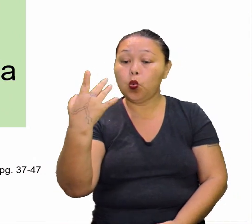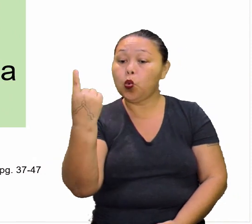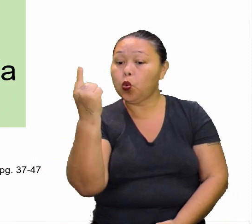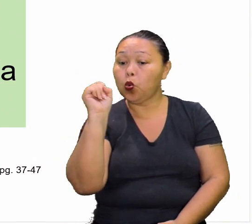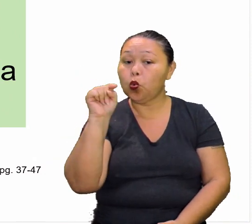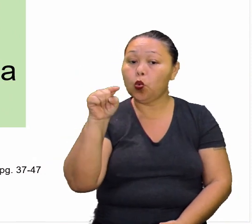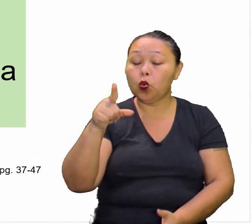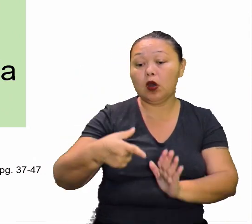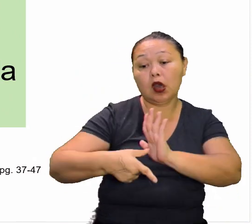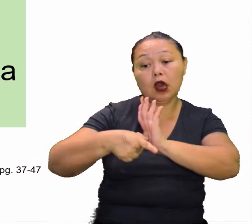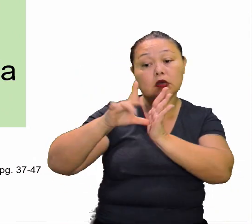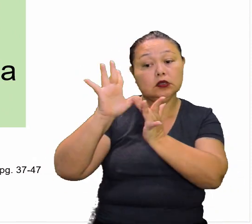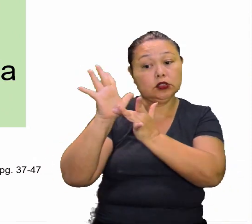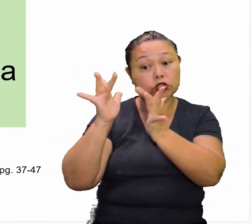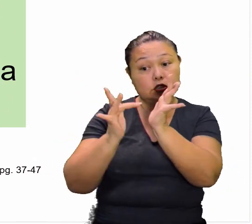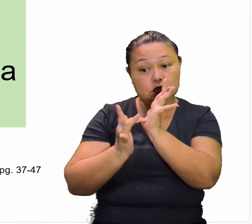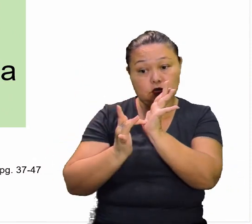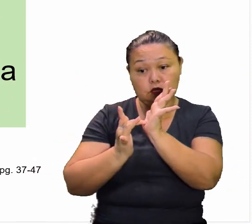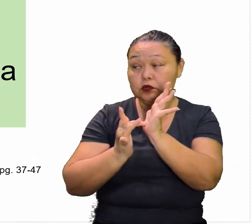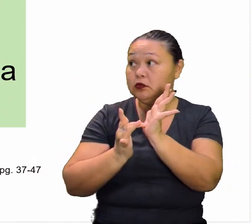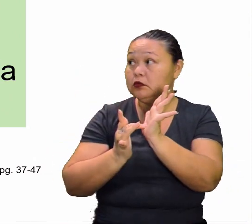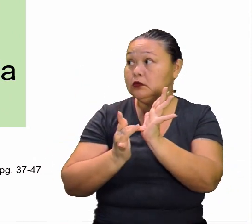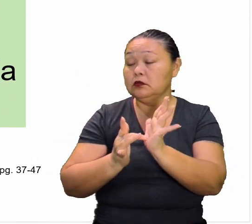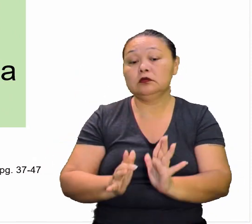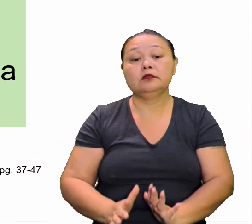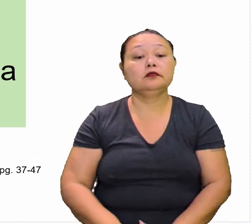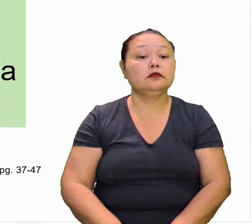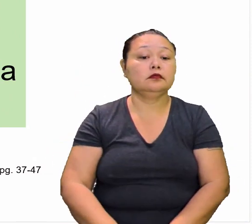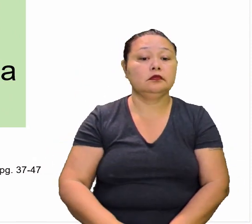milênios antes de Cristo.